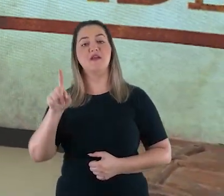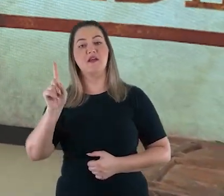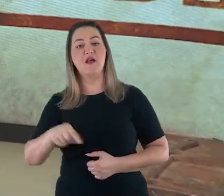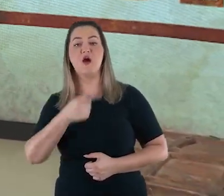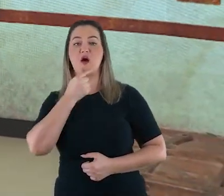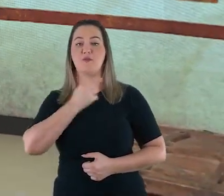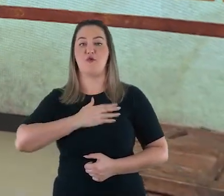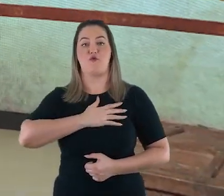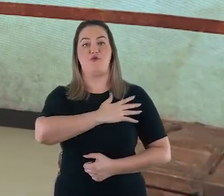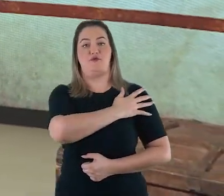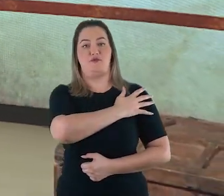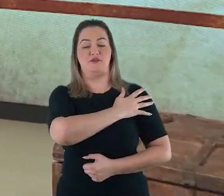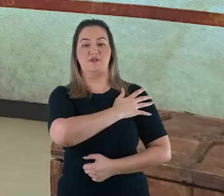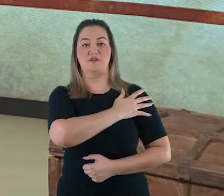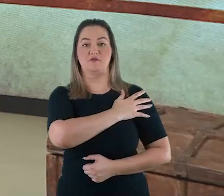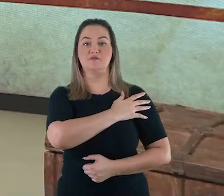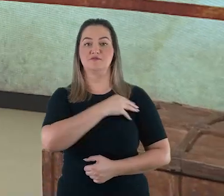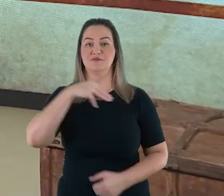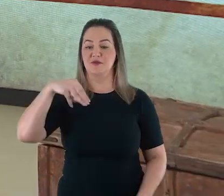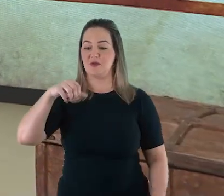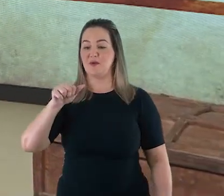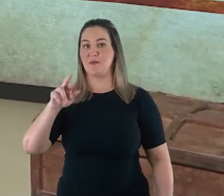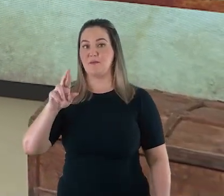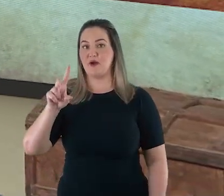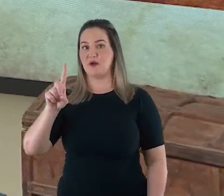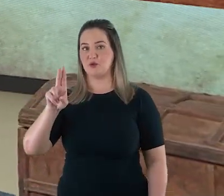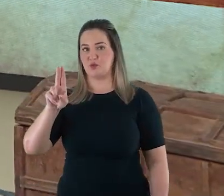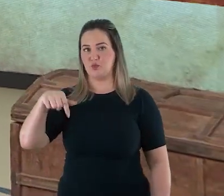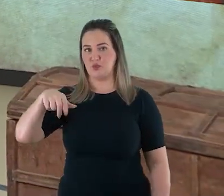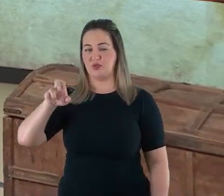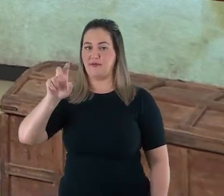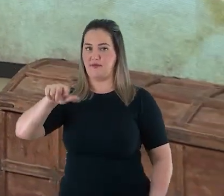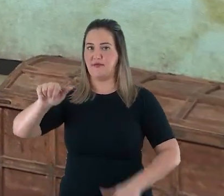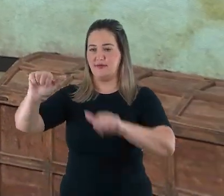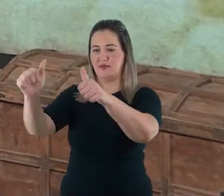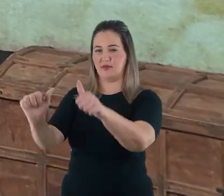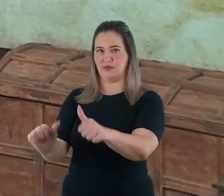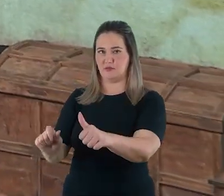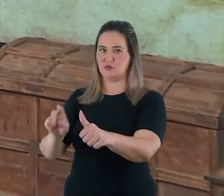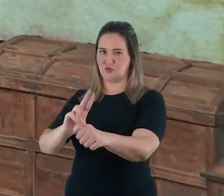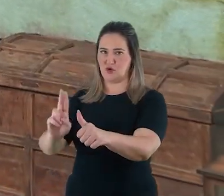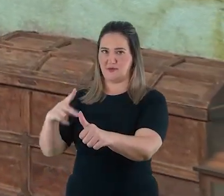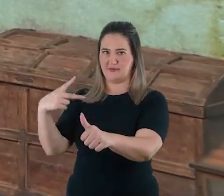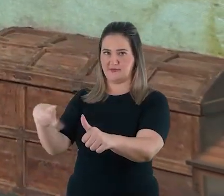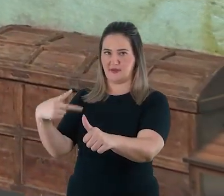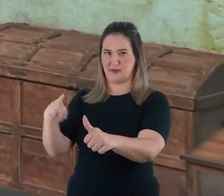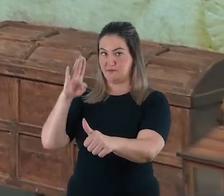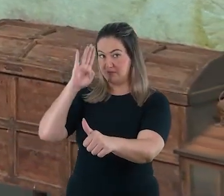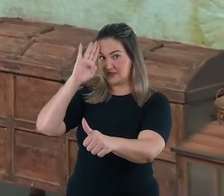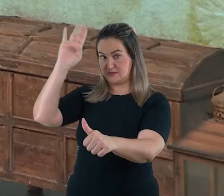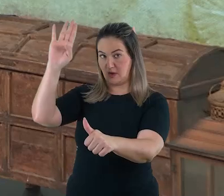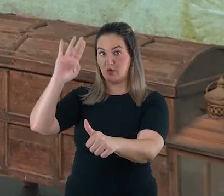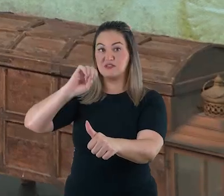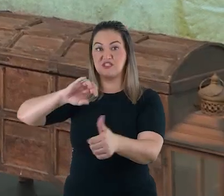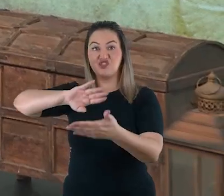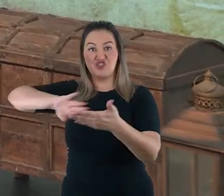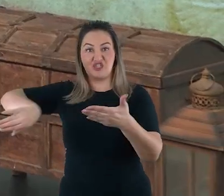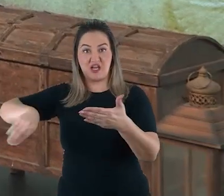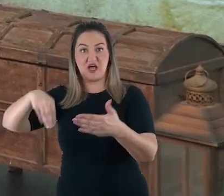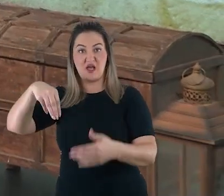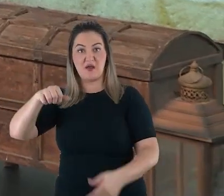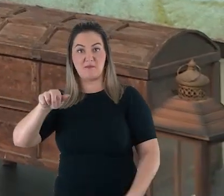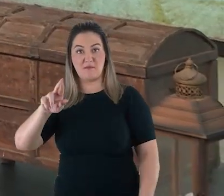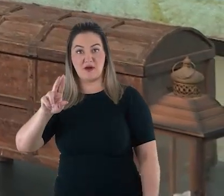Nabucodonosor. Marduk era o nome do deus principal da Babilônia. Se Marduk for omitido do nome,